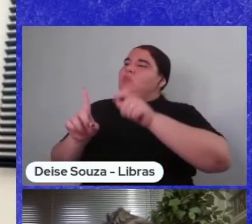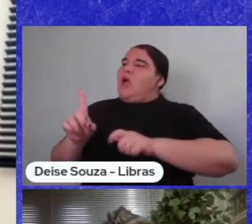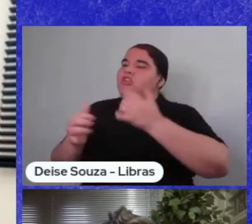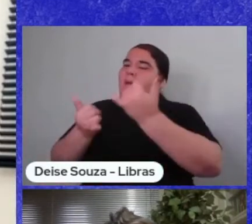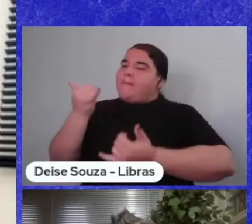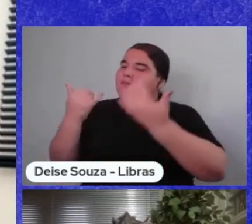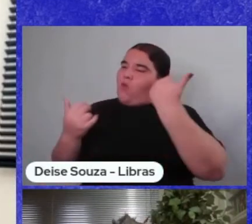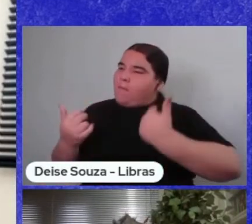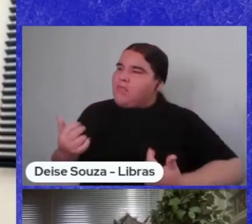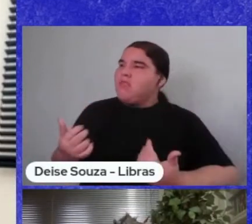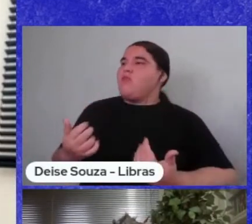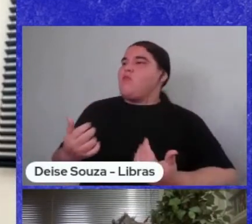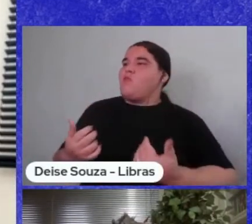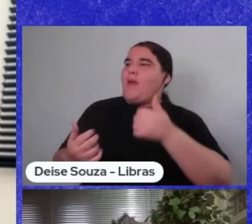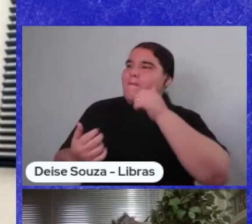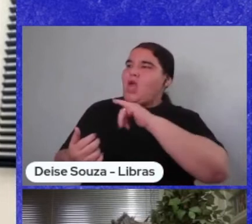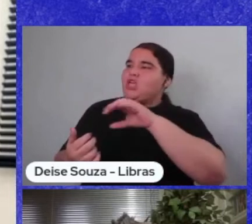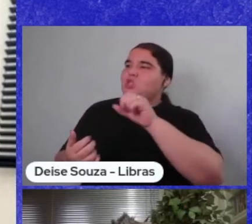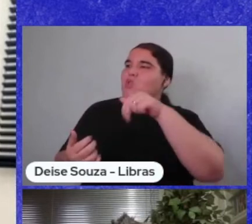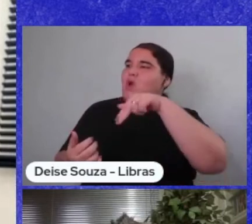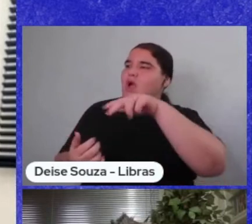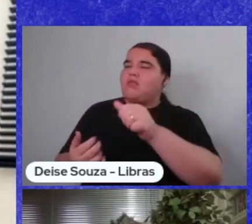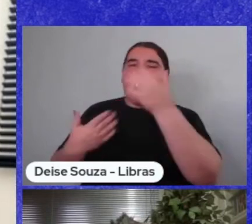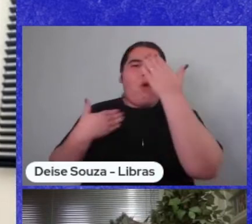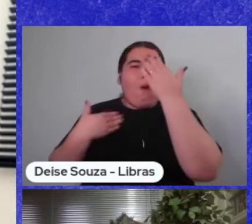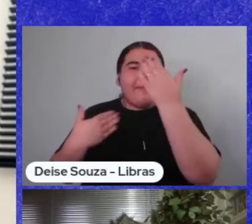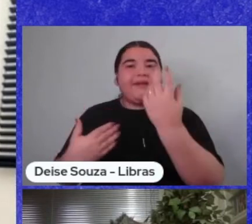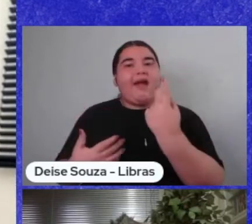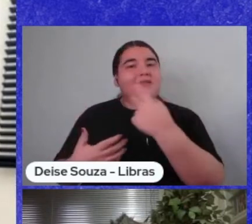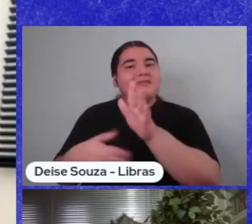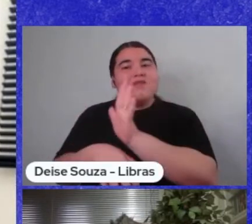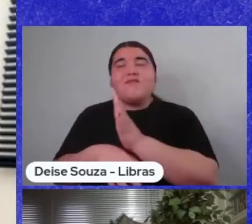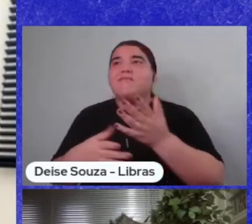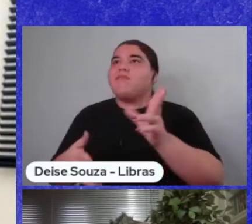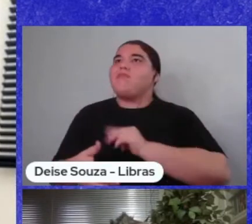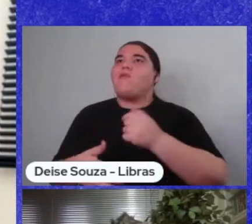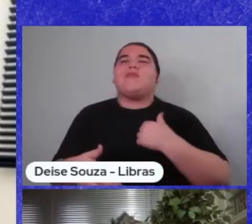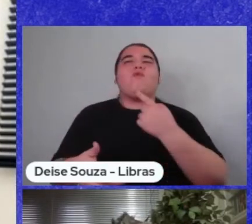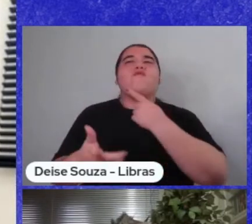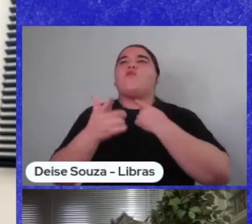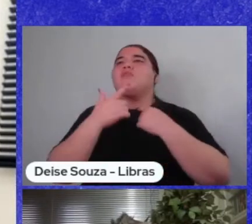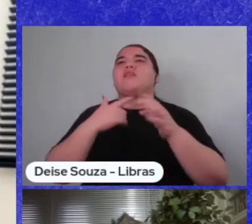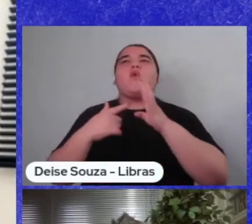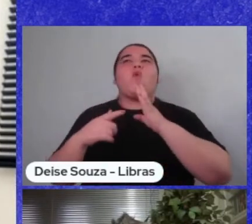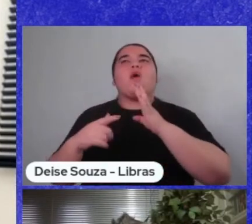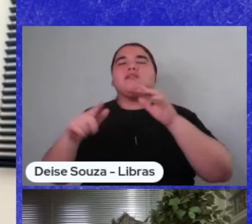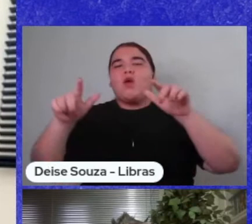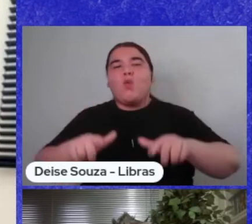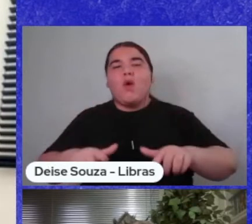Joana. Obrigado por esse filme. Nossa, fiquei com muita vontade de conhecer esse lugar, essa feira lá em